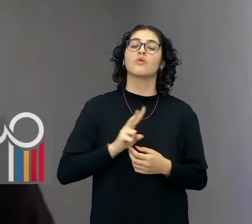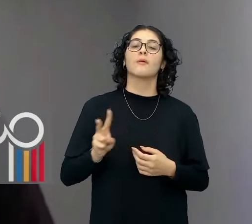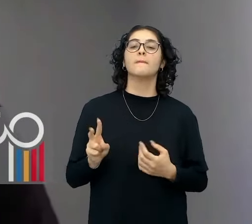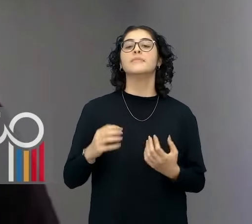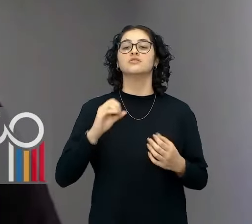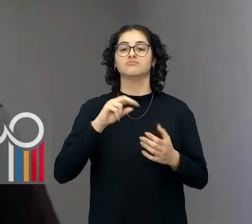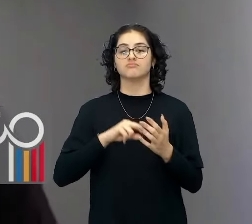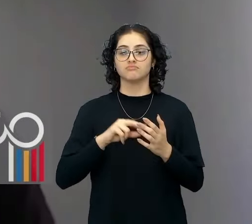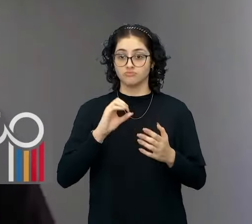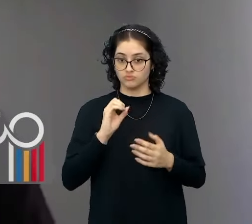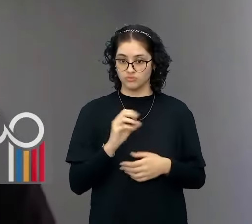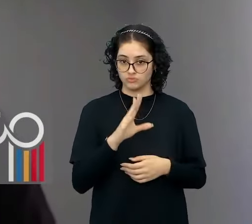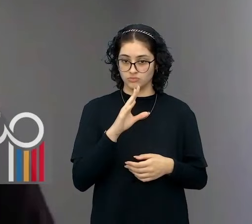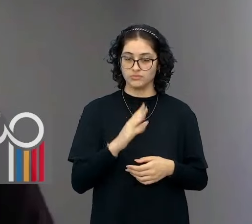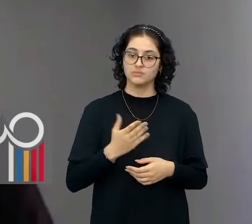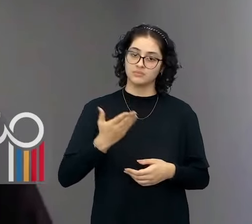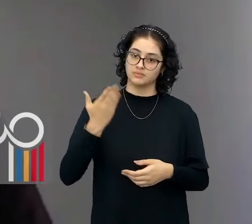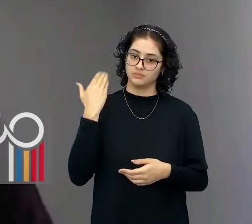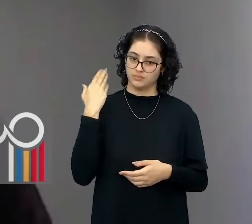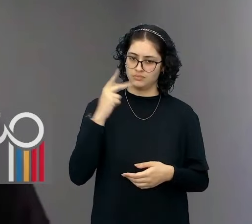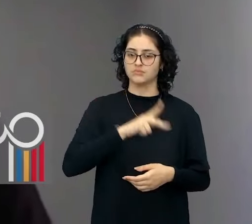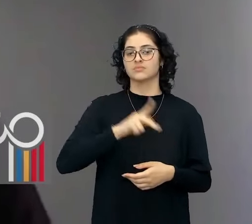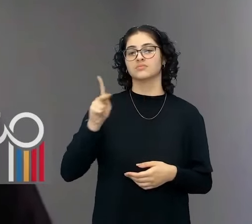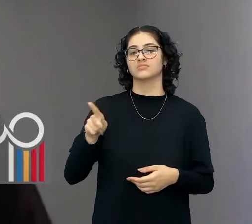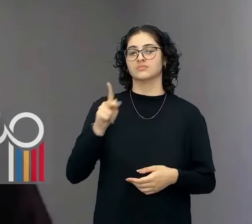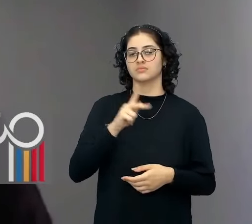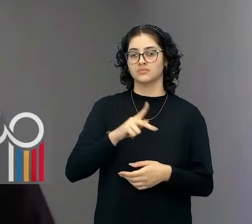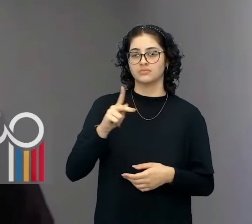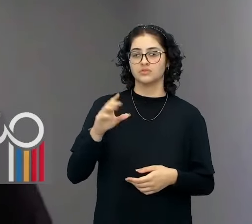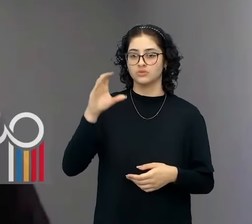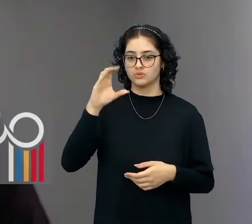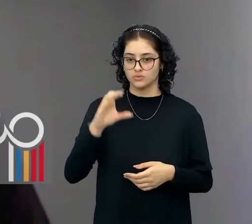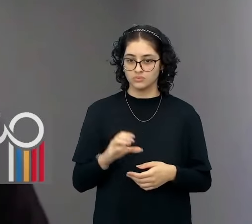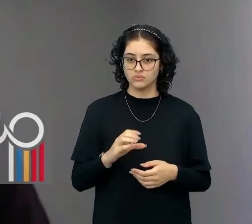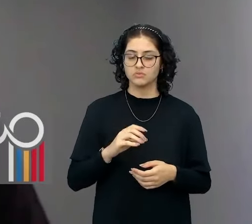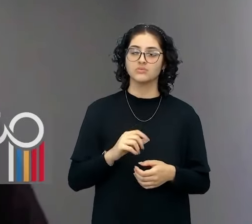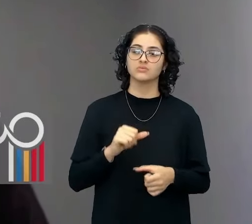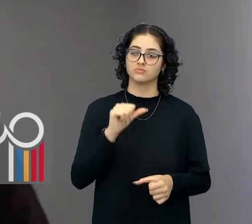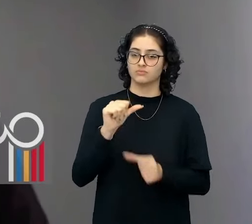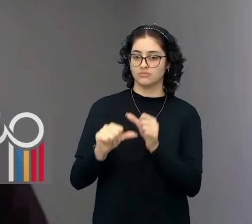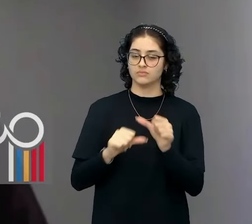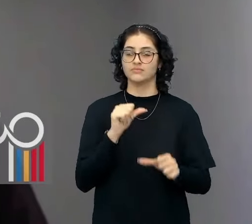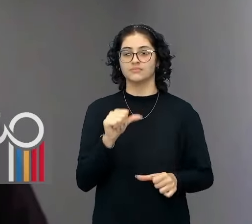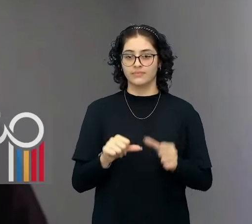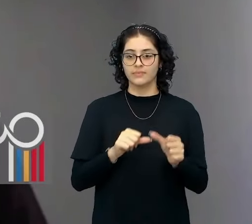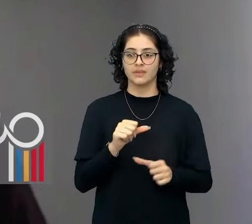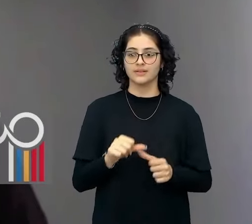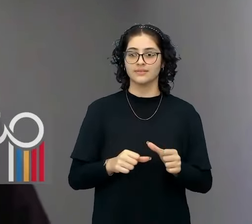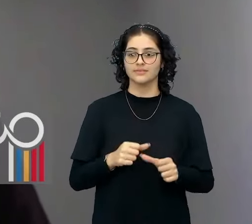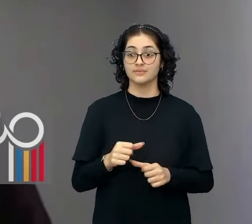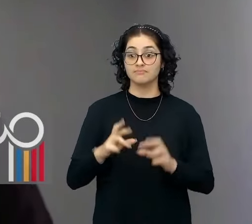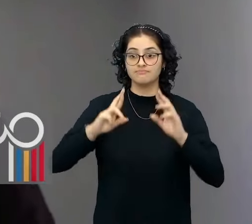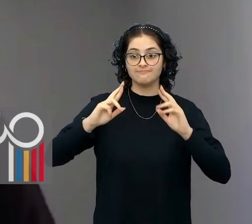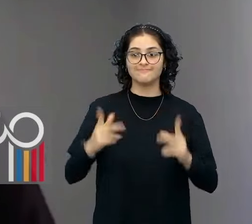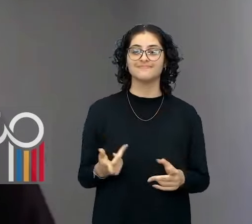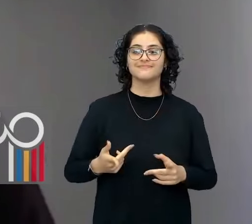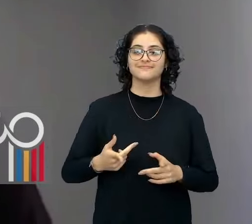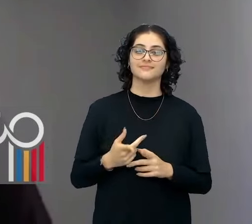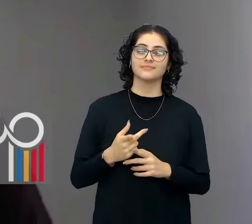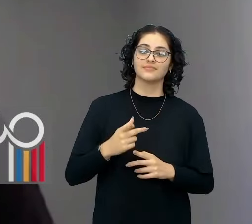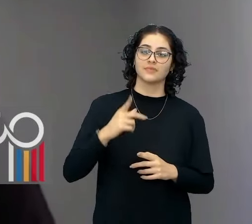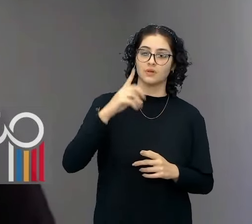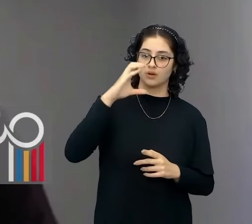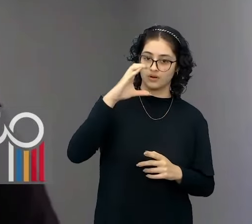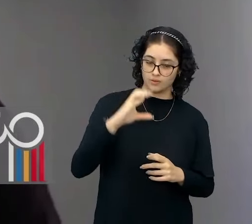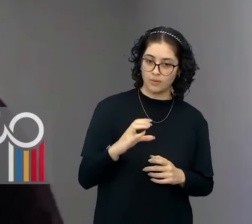que era os antigos professores coordenadores. Eles passaram agora a ter uma outra denominação, né, que é o coordenador de